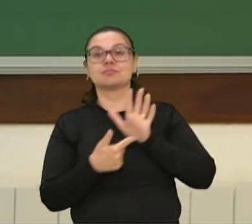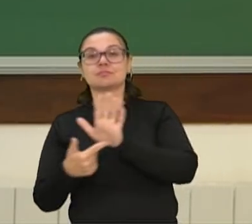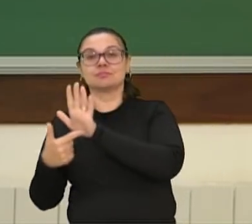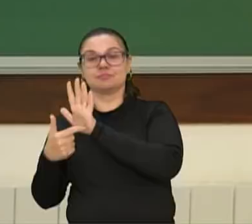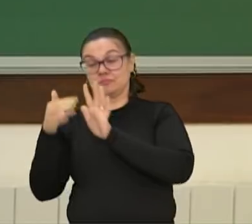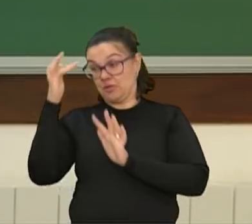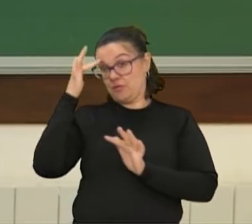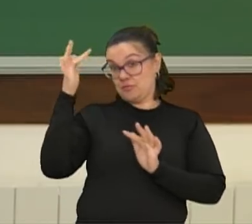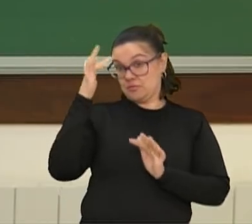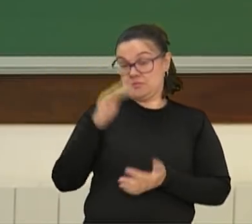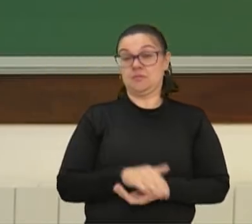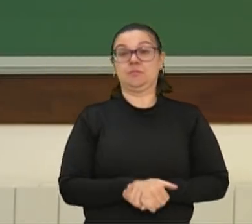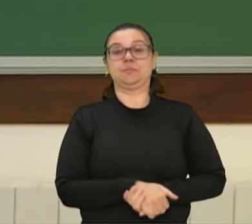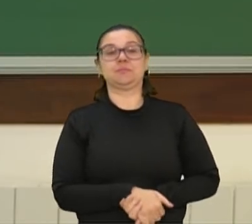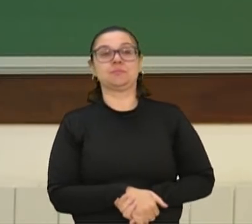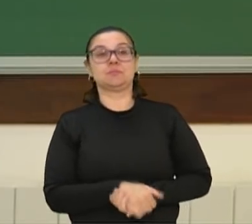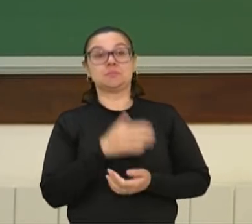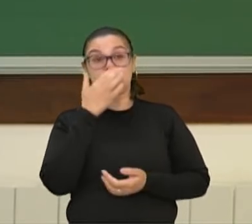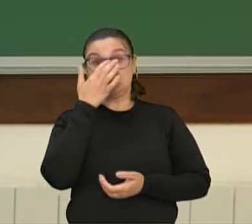sua filosofia.